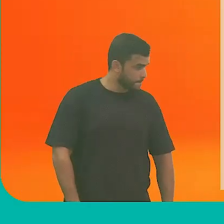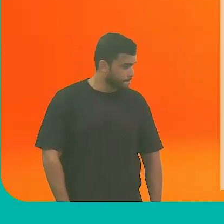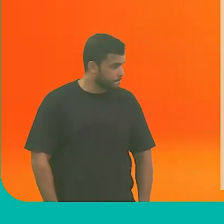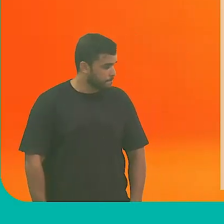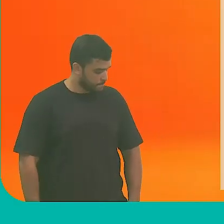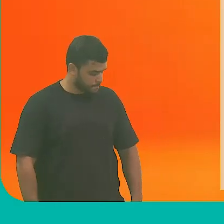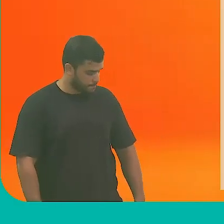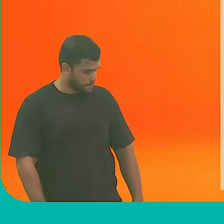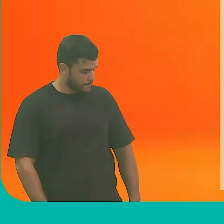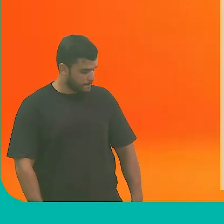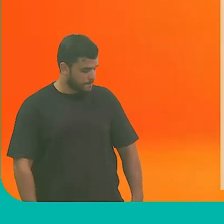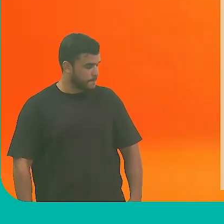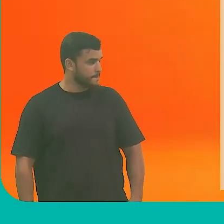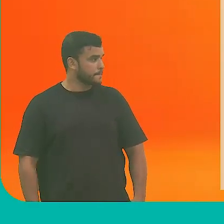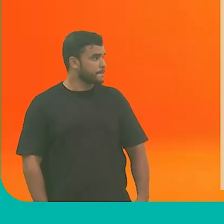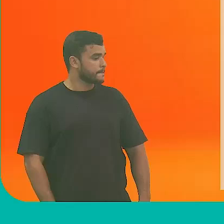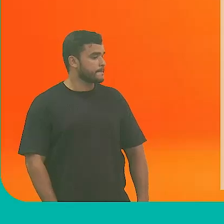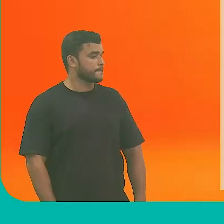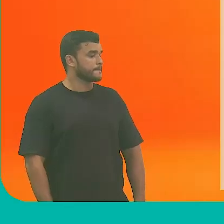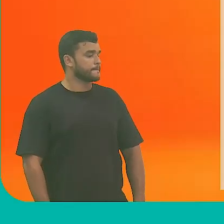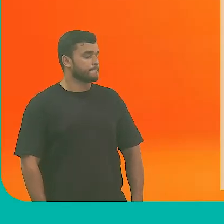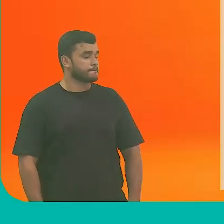Qual é a moda?